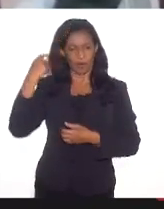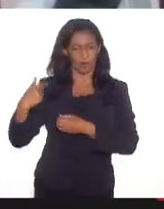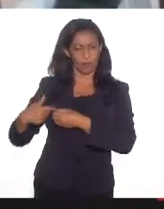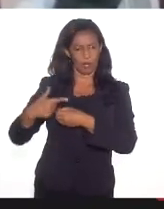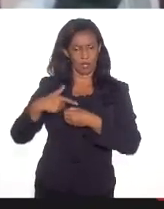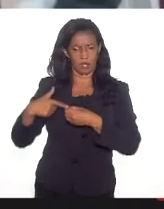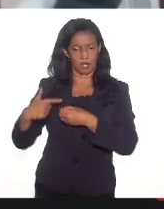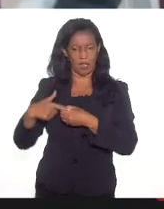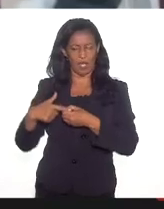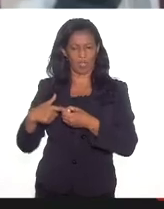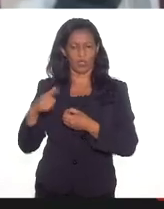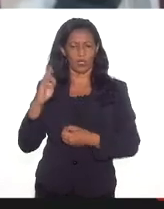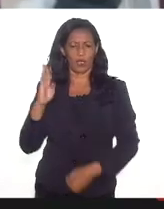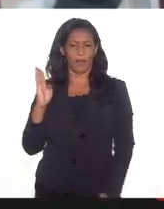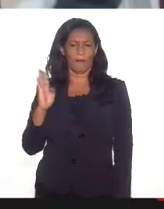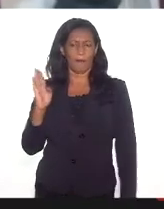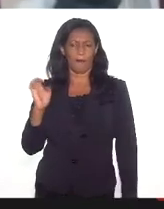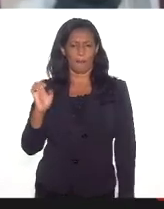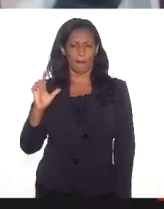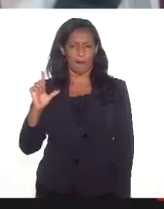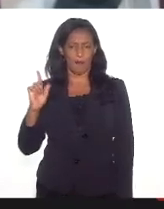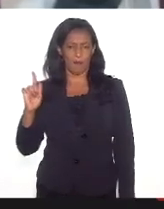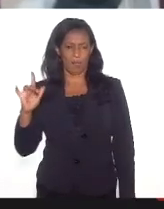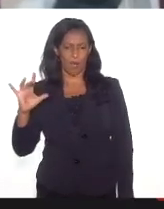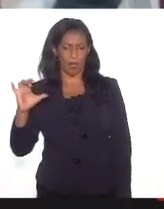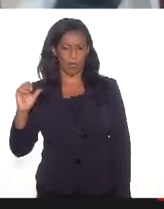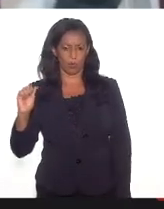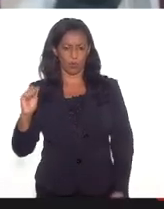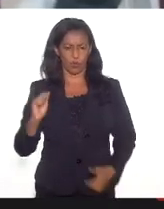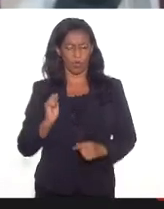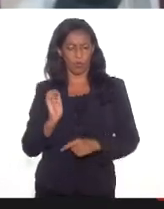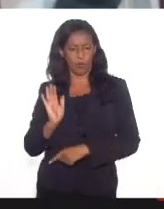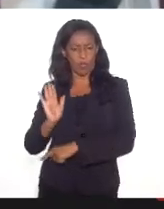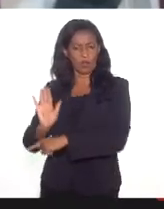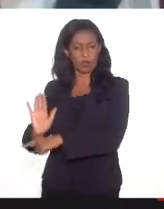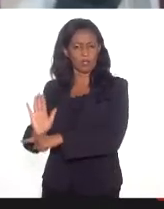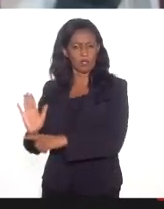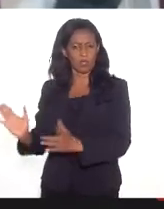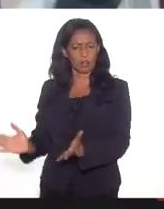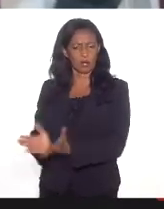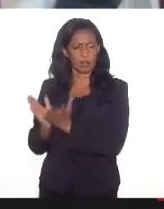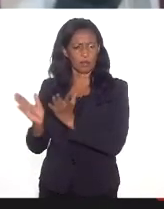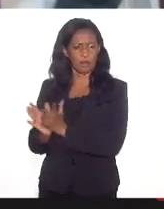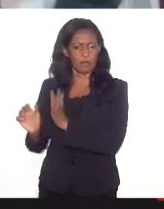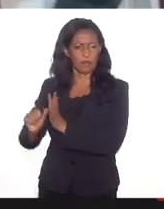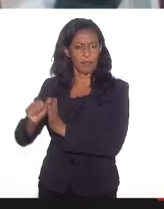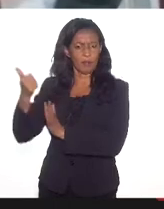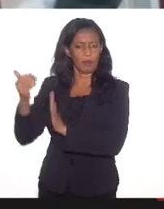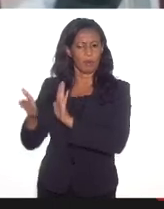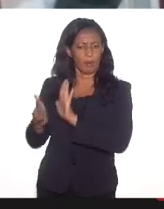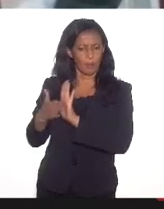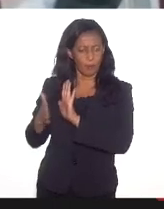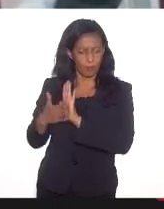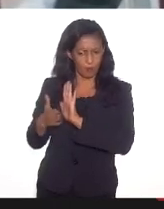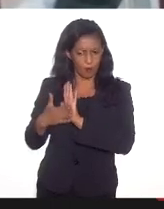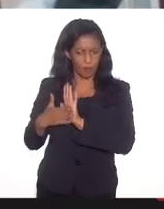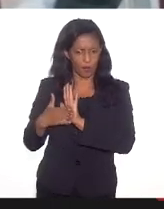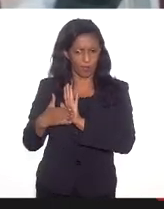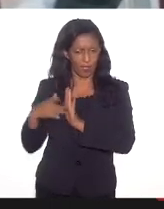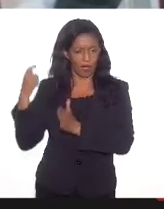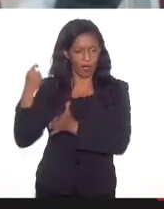Bélgica um tratado de assistência aos pobres onde pela primeira vez propõe aquela